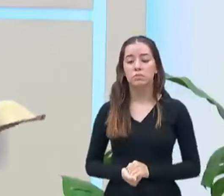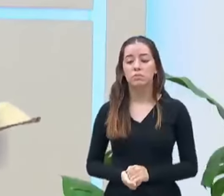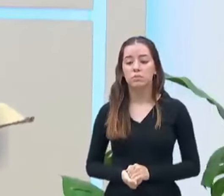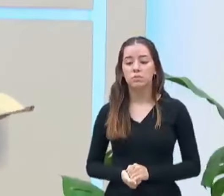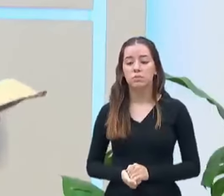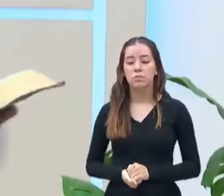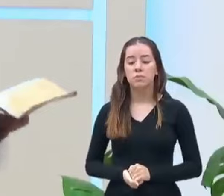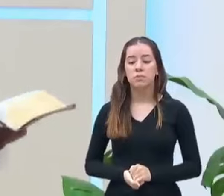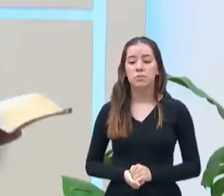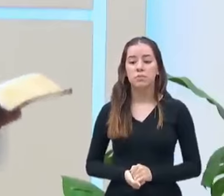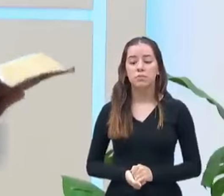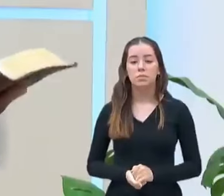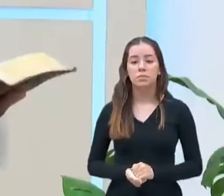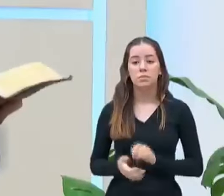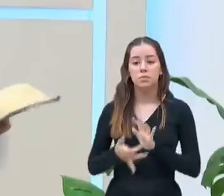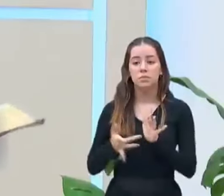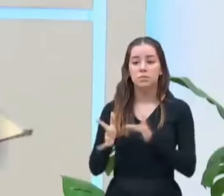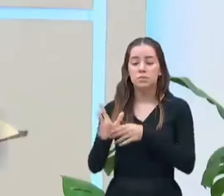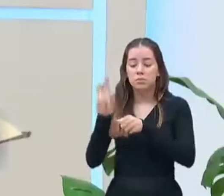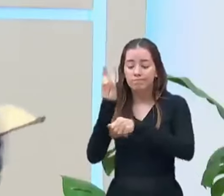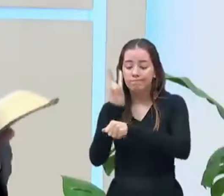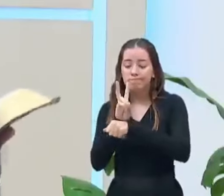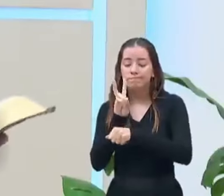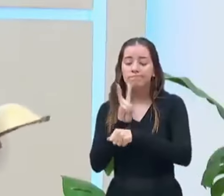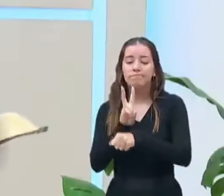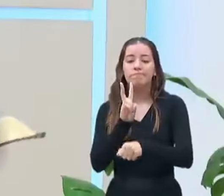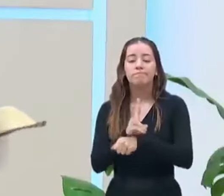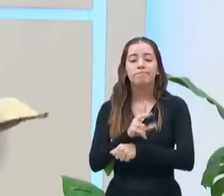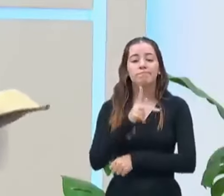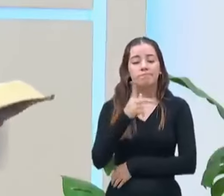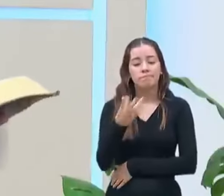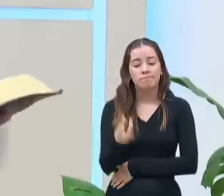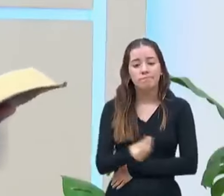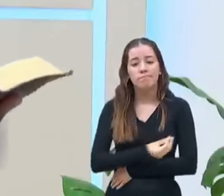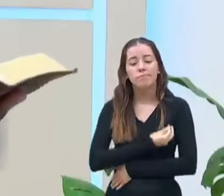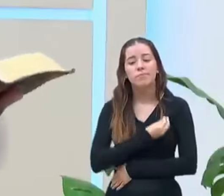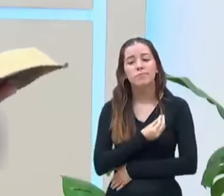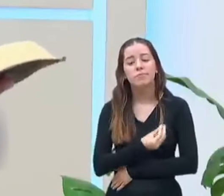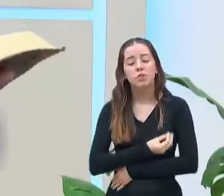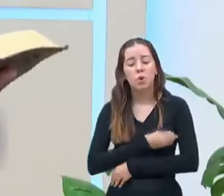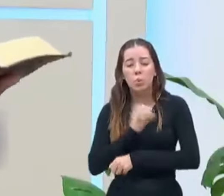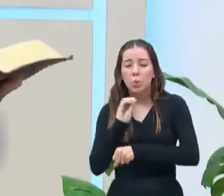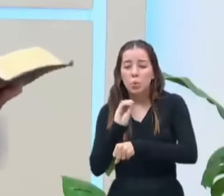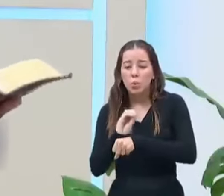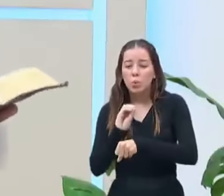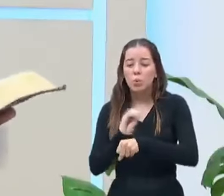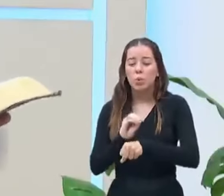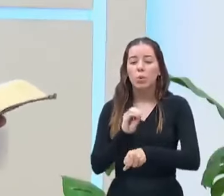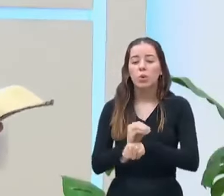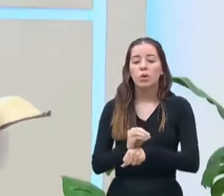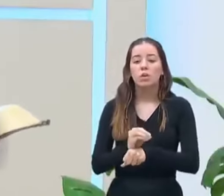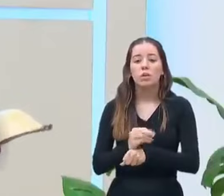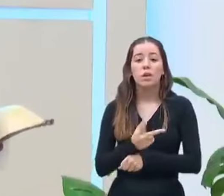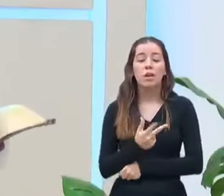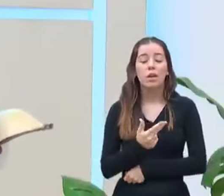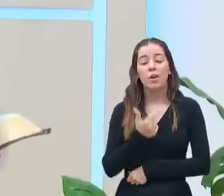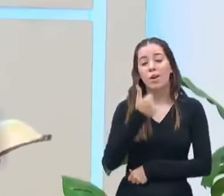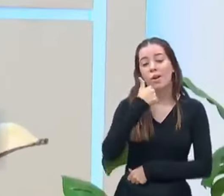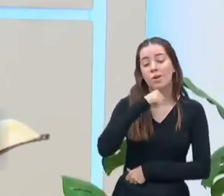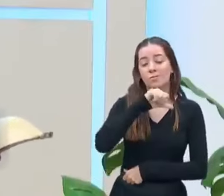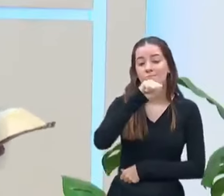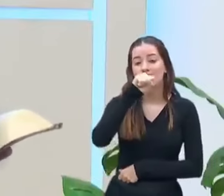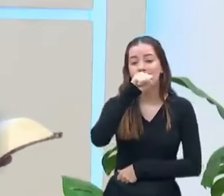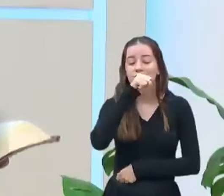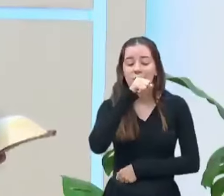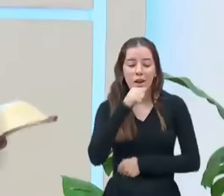guarda, protege a sua vida, te acolhe como a mãe acolhe os seus filhos nos